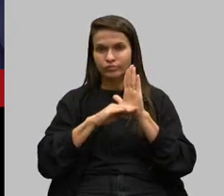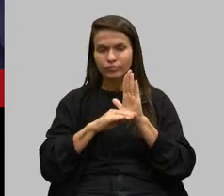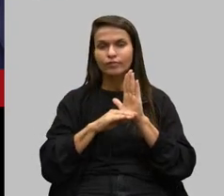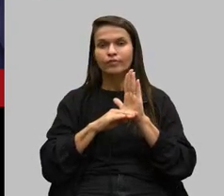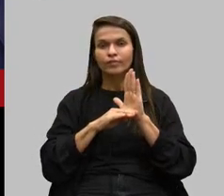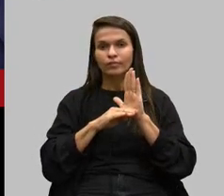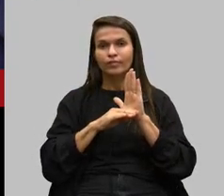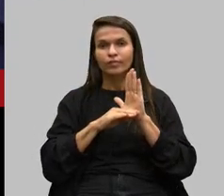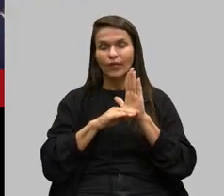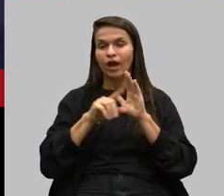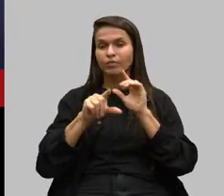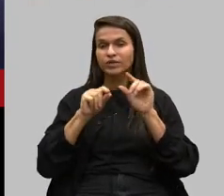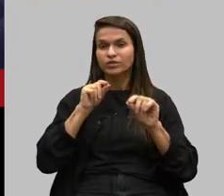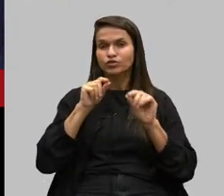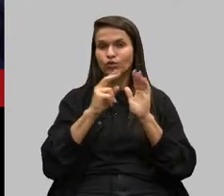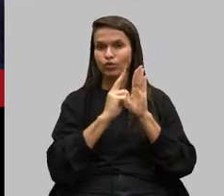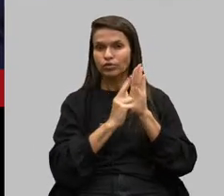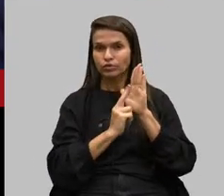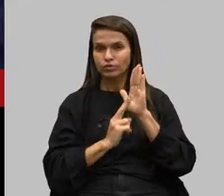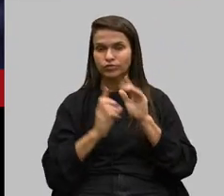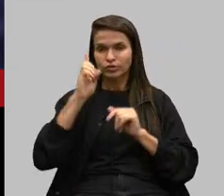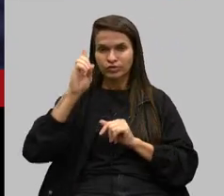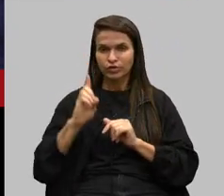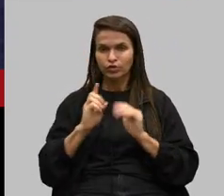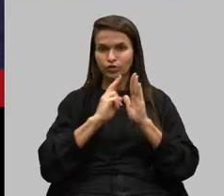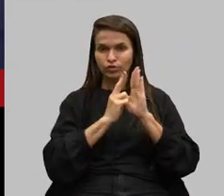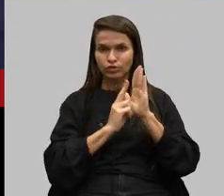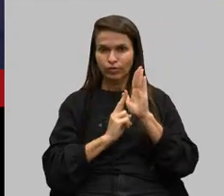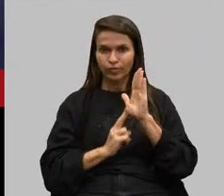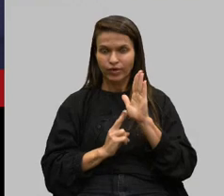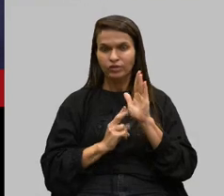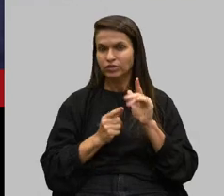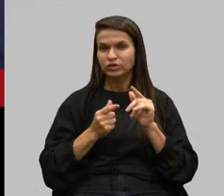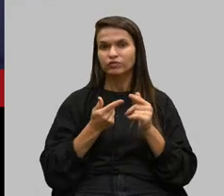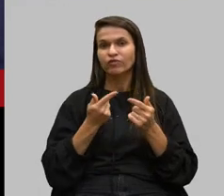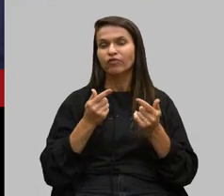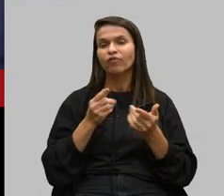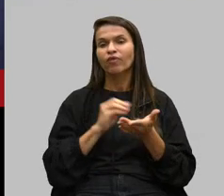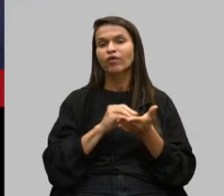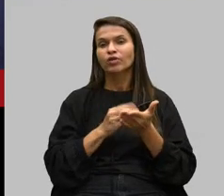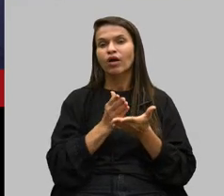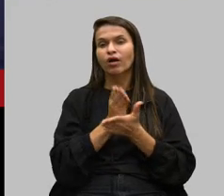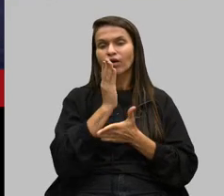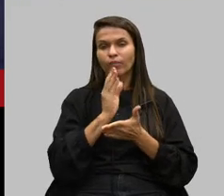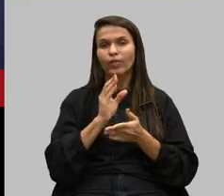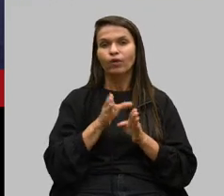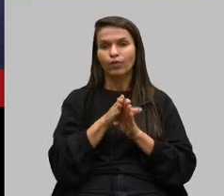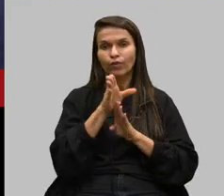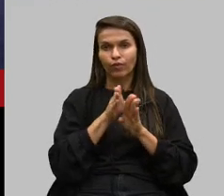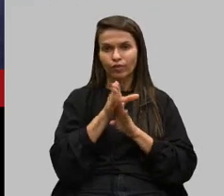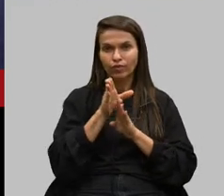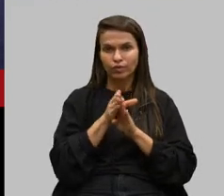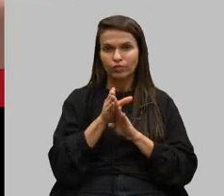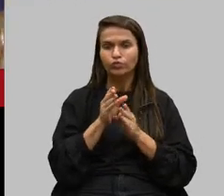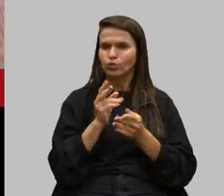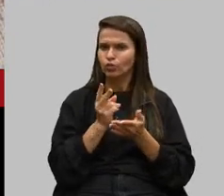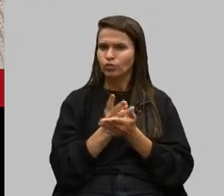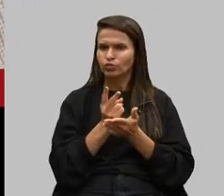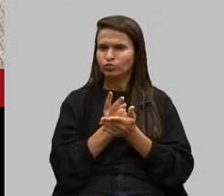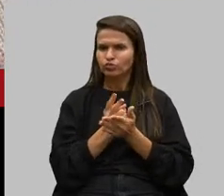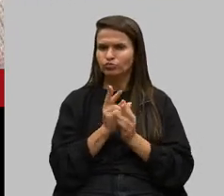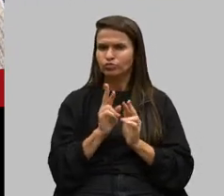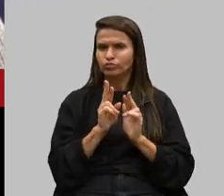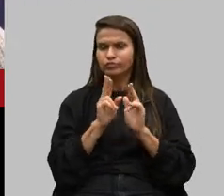critério pra escolha dos nomeados Os diretores nomeados sem a aprovação pelo conselho da administração continuam nos cargos Eu